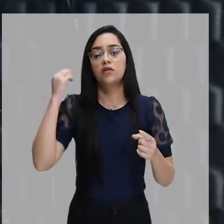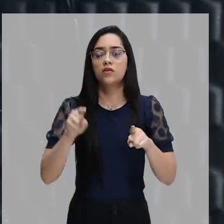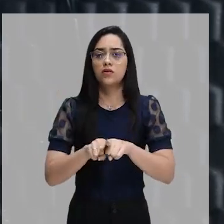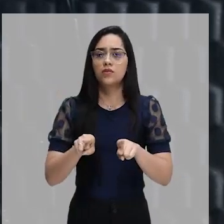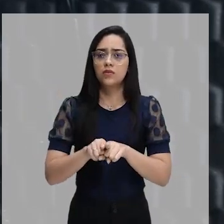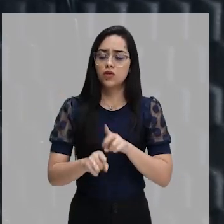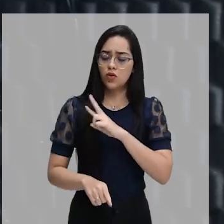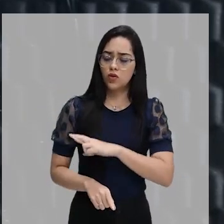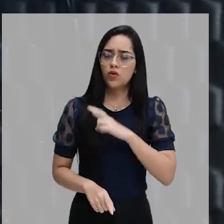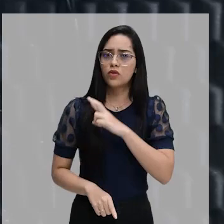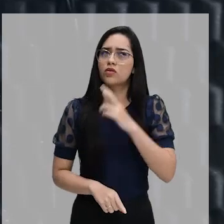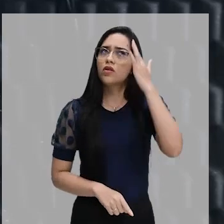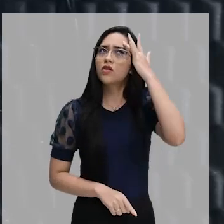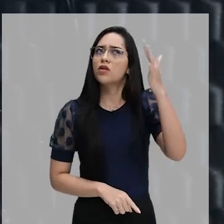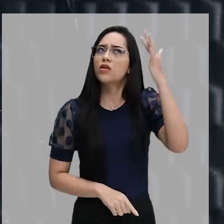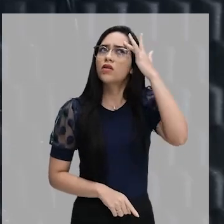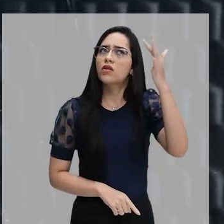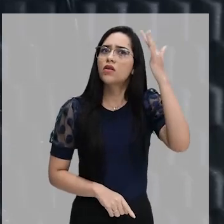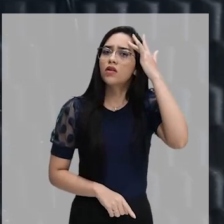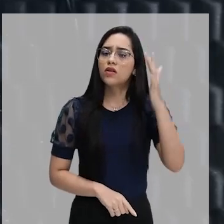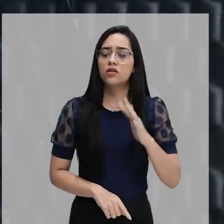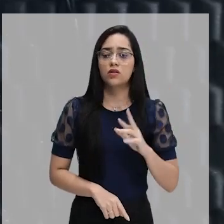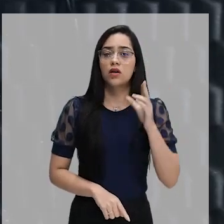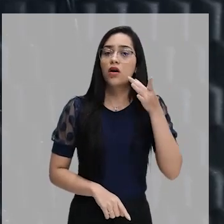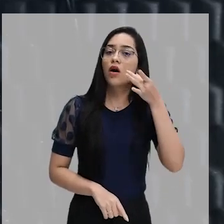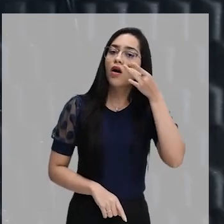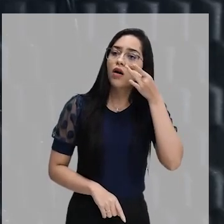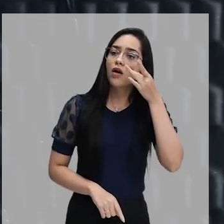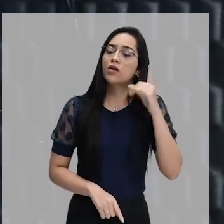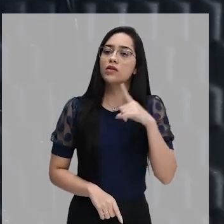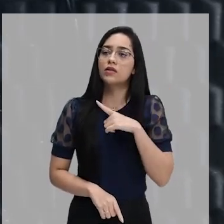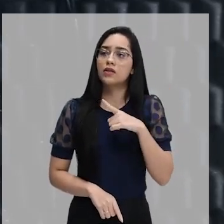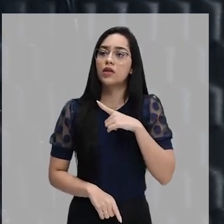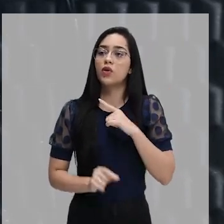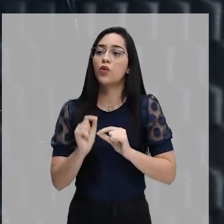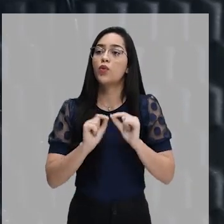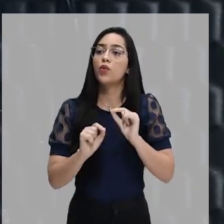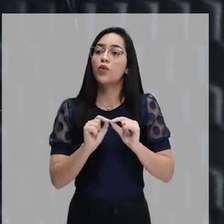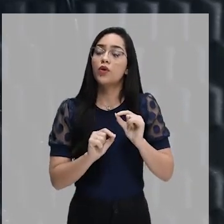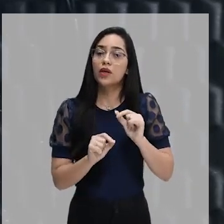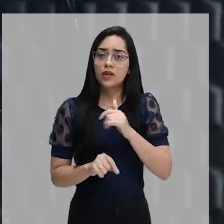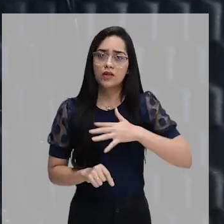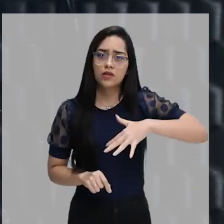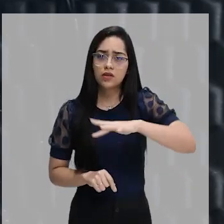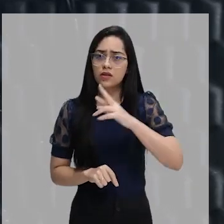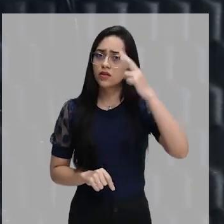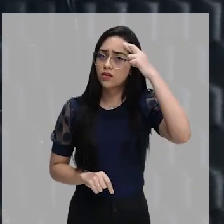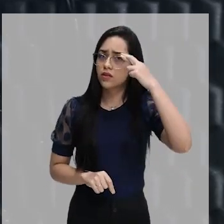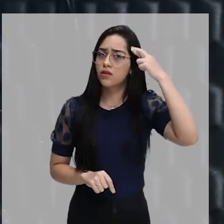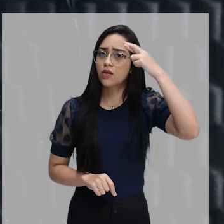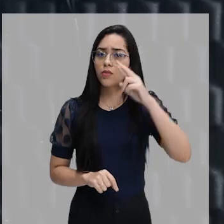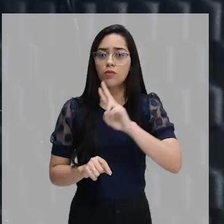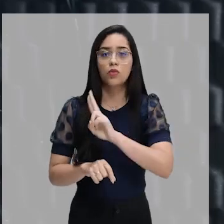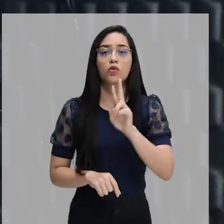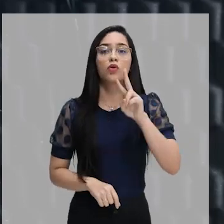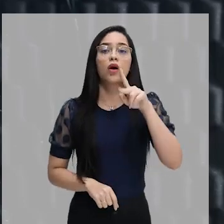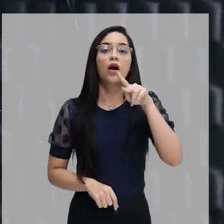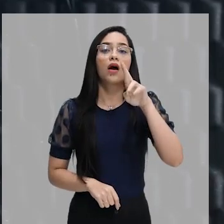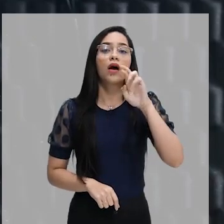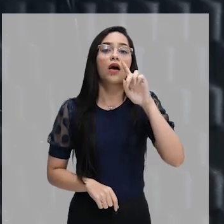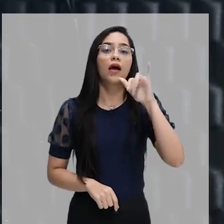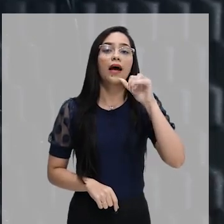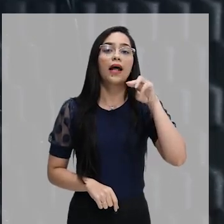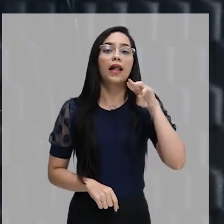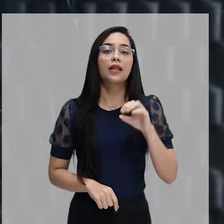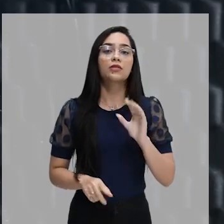romantismo idealiza, o realismo vai mais próximo da realidade. Por isso o nome realismo, né?